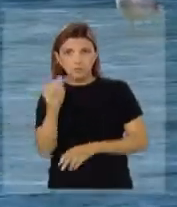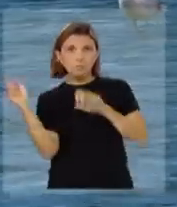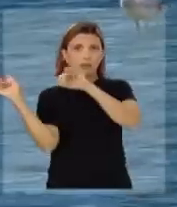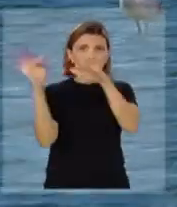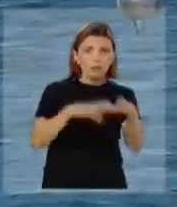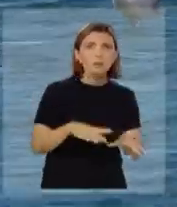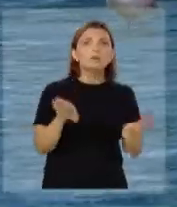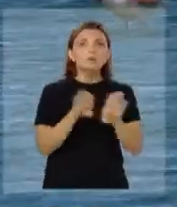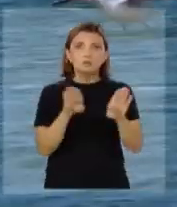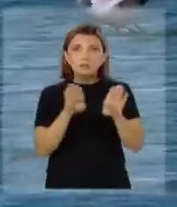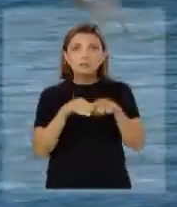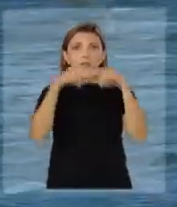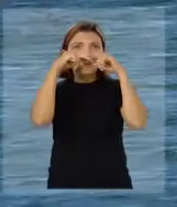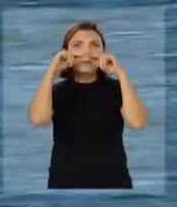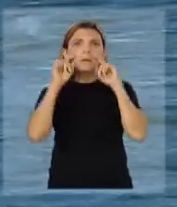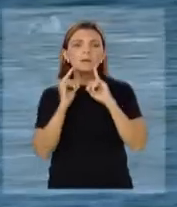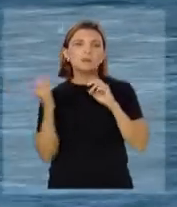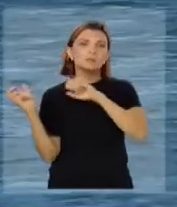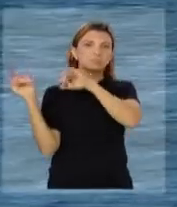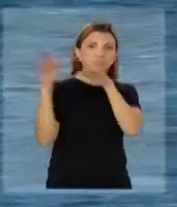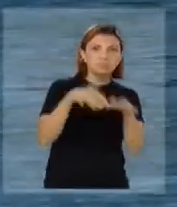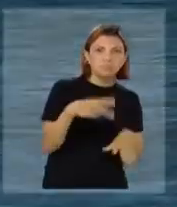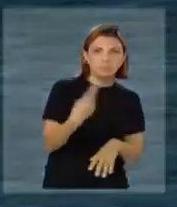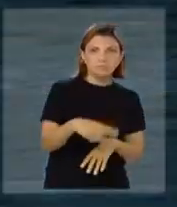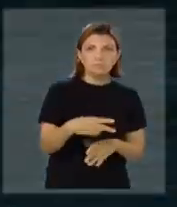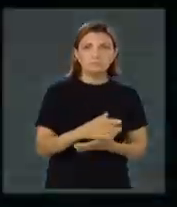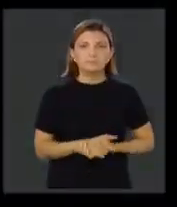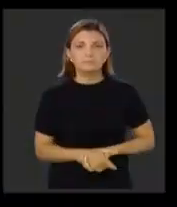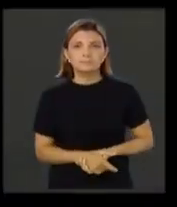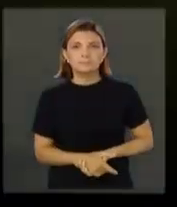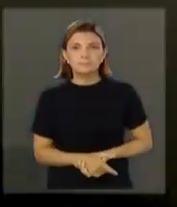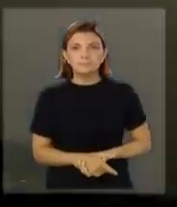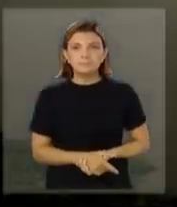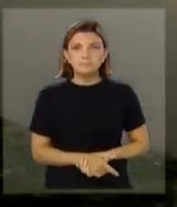por exemplo, eles vêm do Chile. Ah, do Chile. Legal. Que legal.